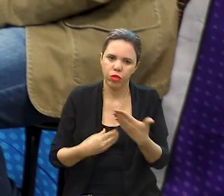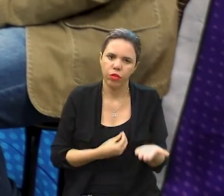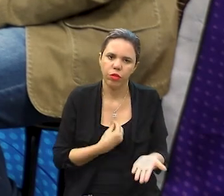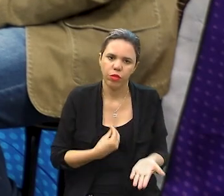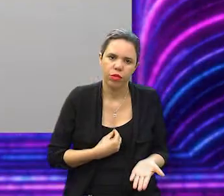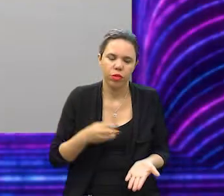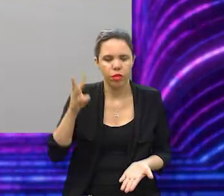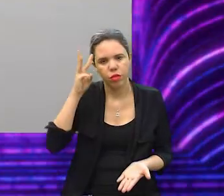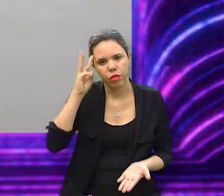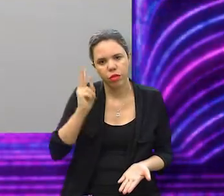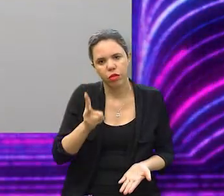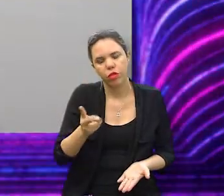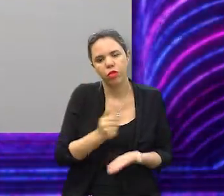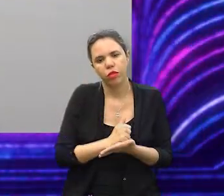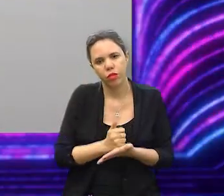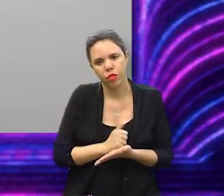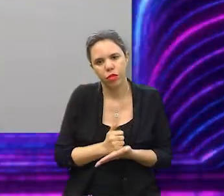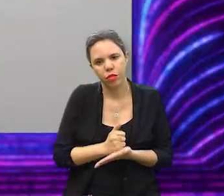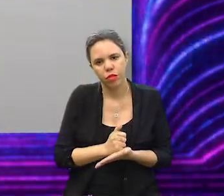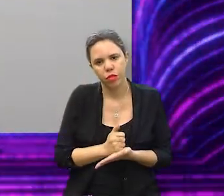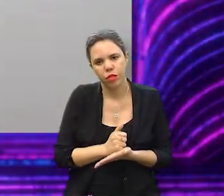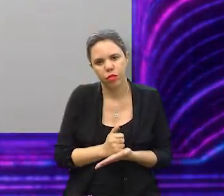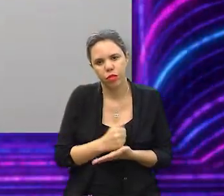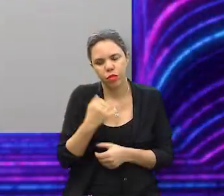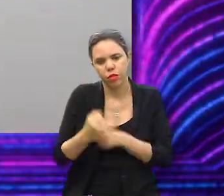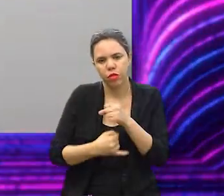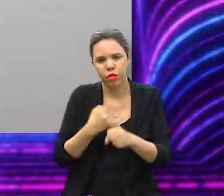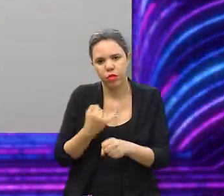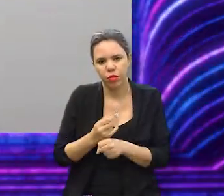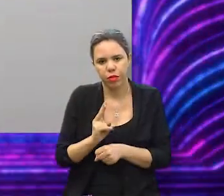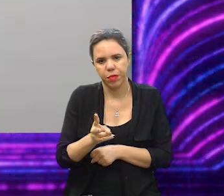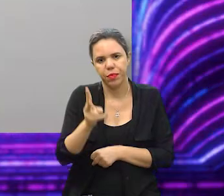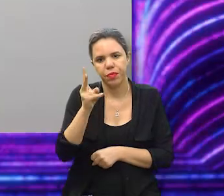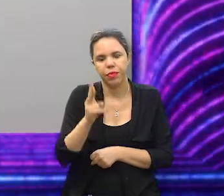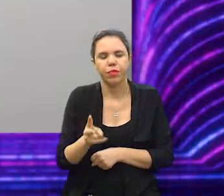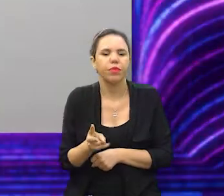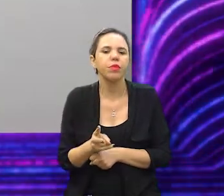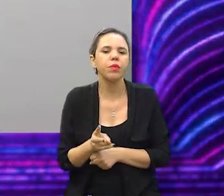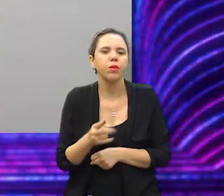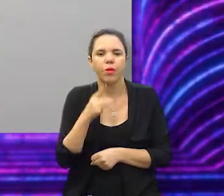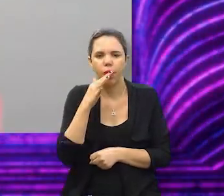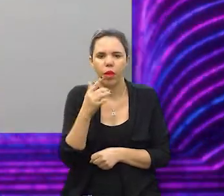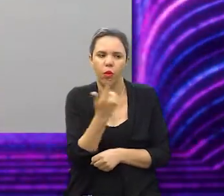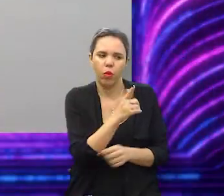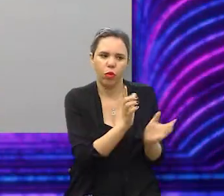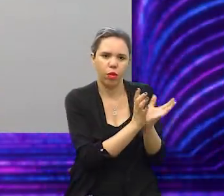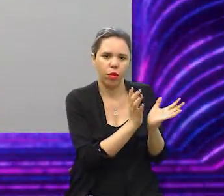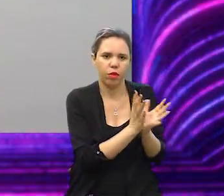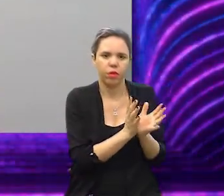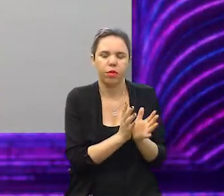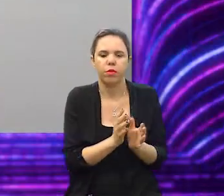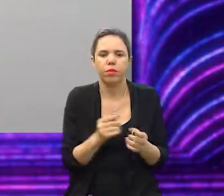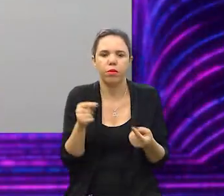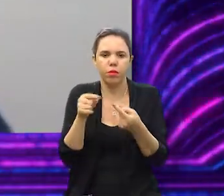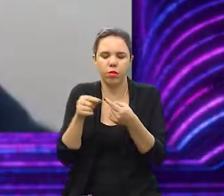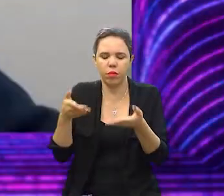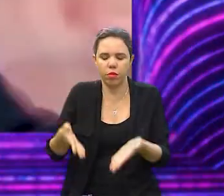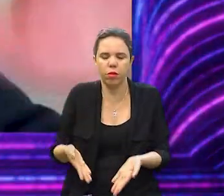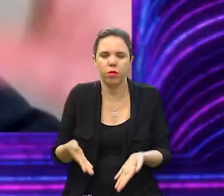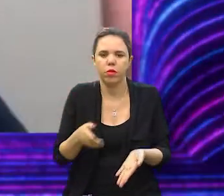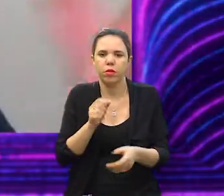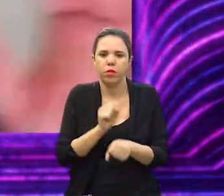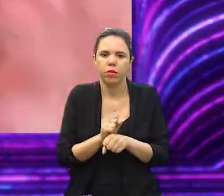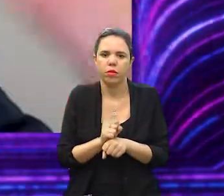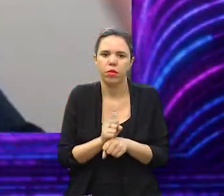Toda terça-feira eles jogam online, continuam jogando Dungeons & Dragons com outro grupo, mas nada vinculado a Kimber. Eu parei